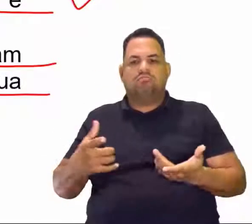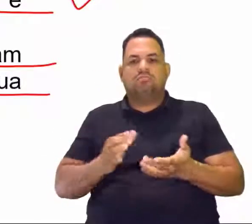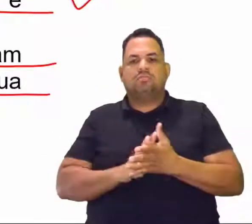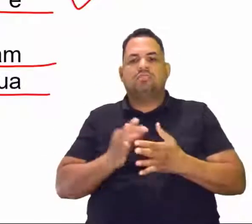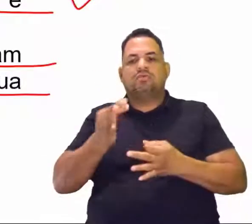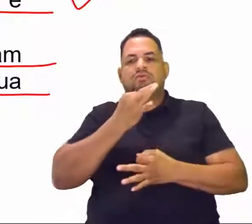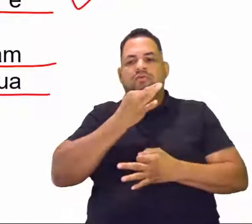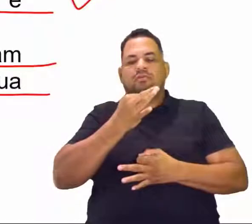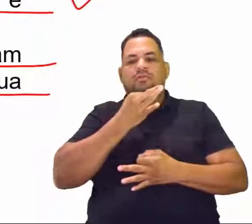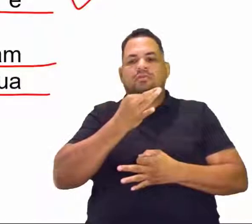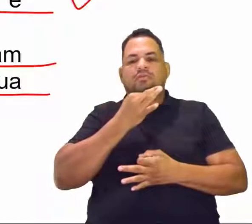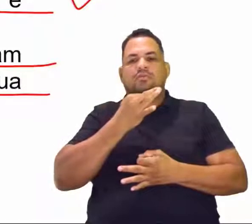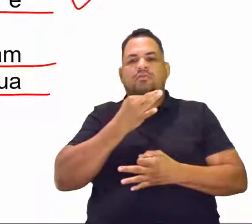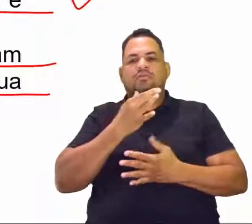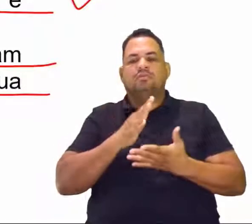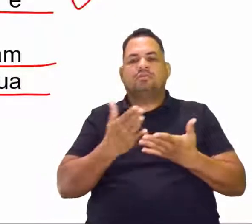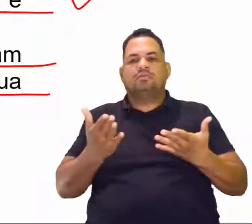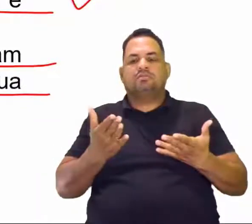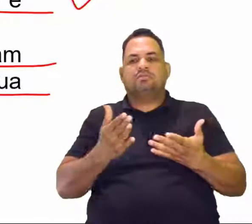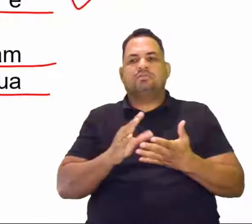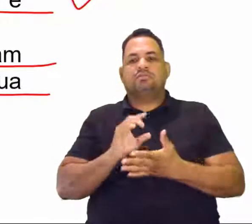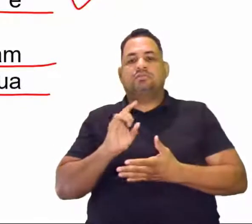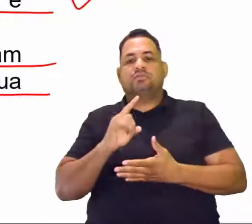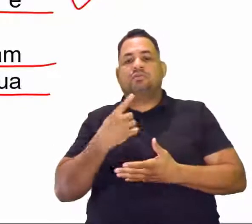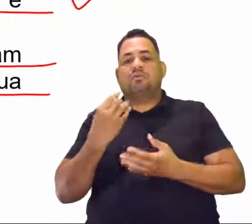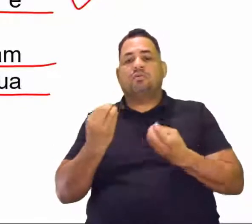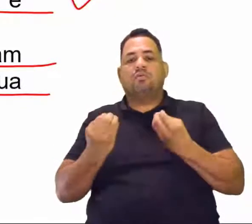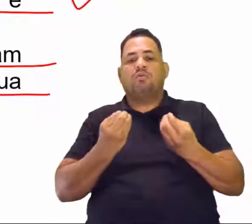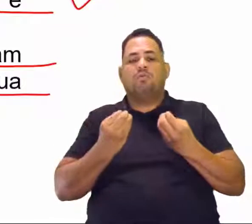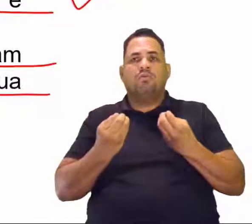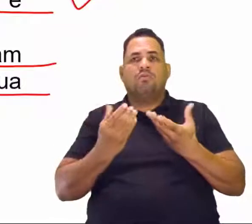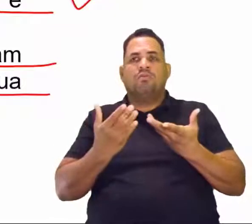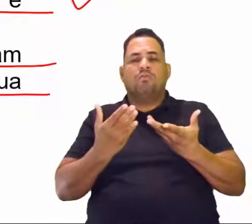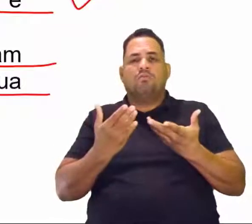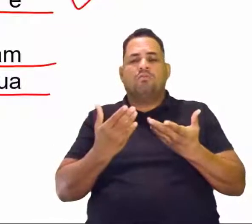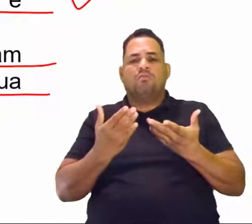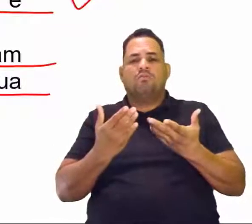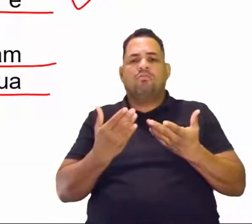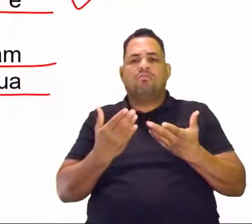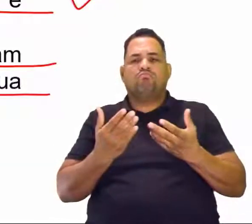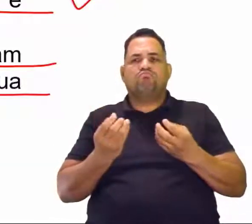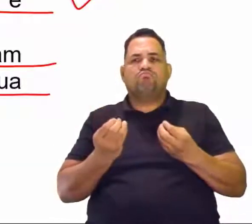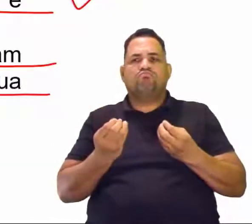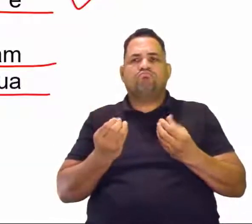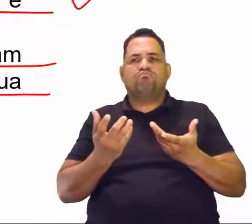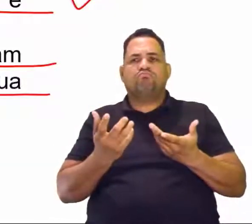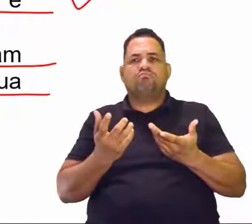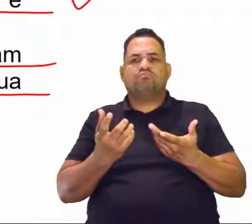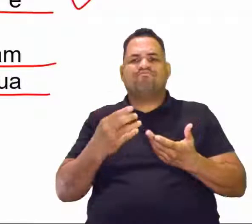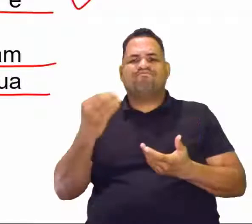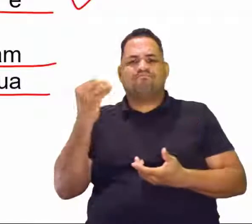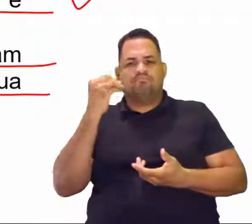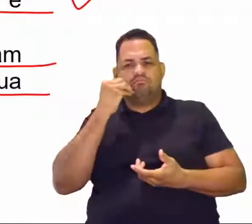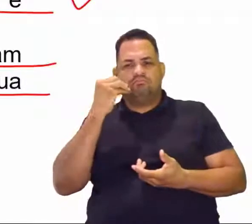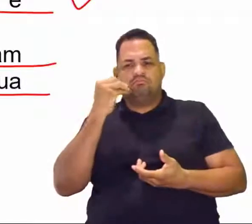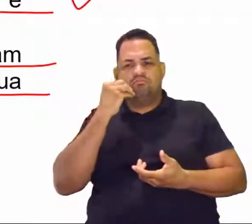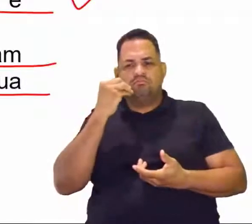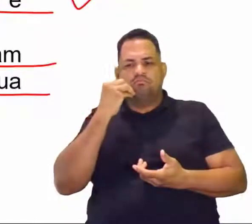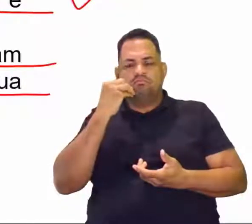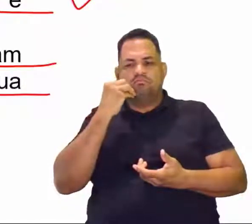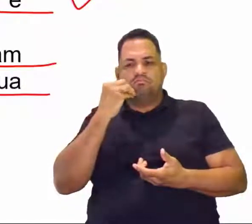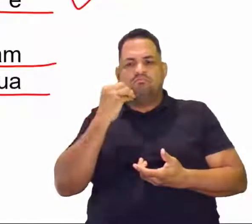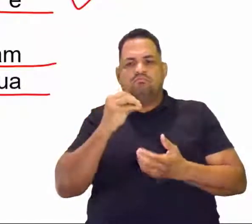só foi um argumento gente isso aí só foi uma forma de a tentar